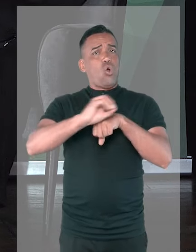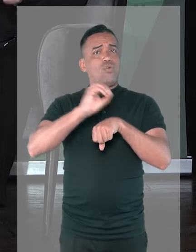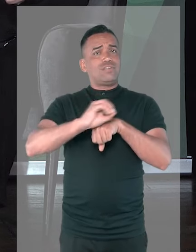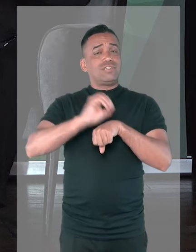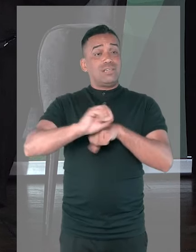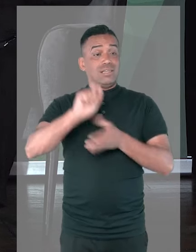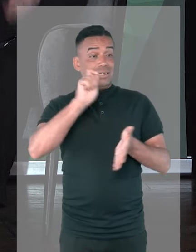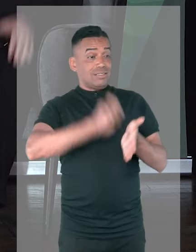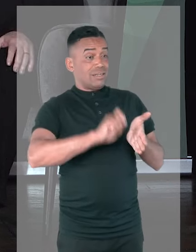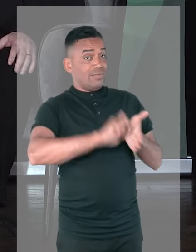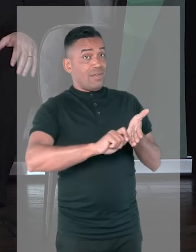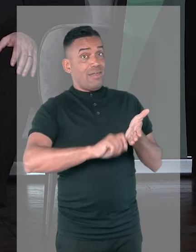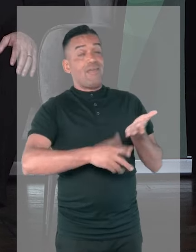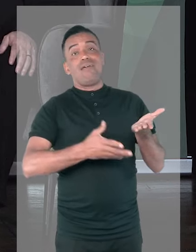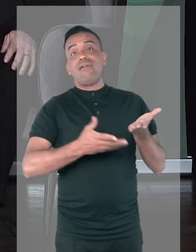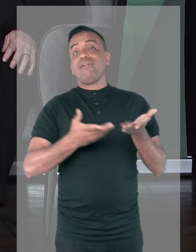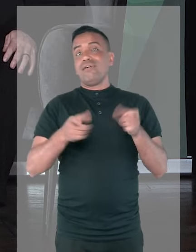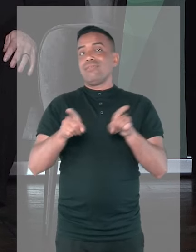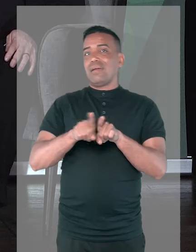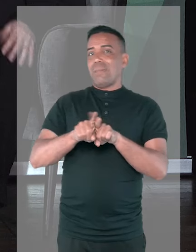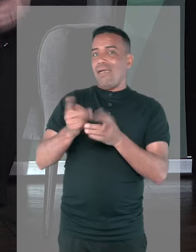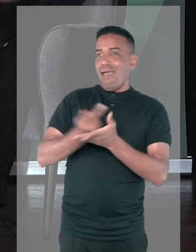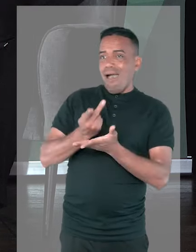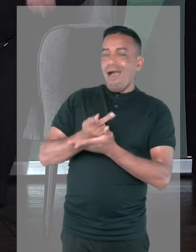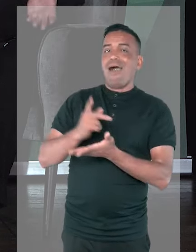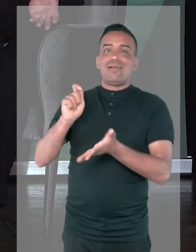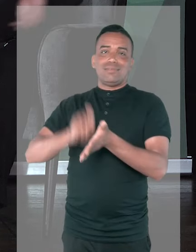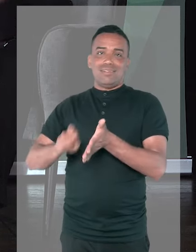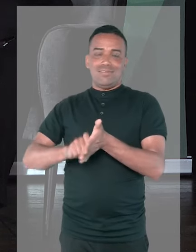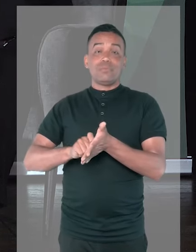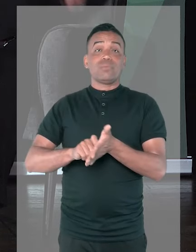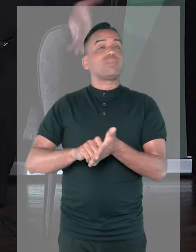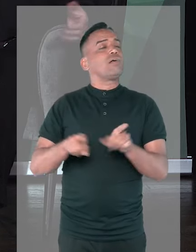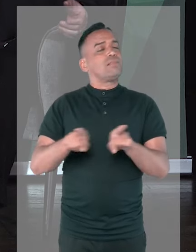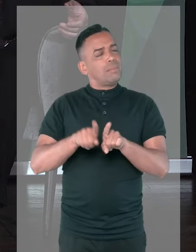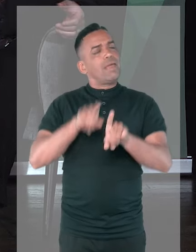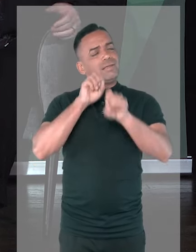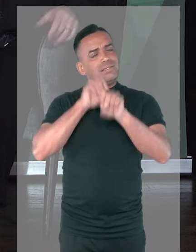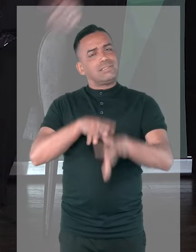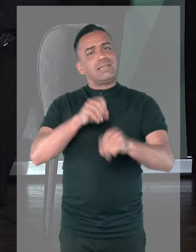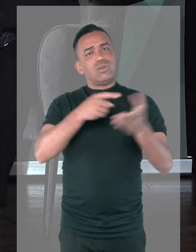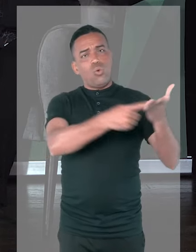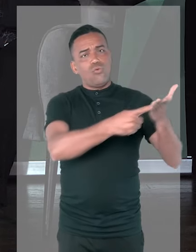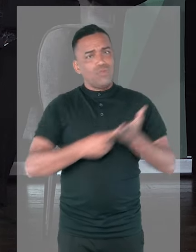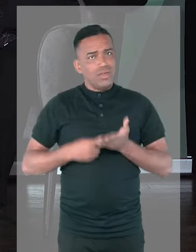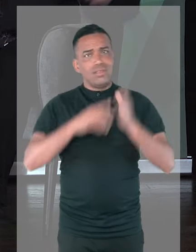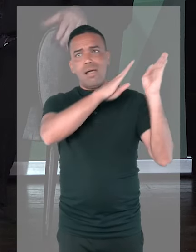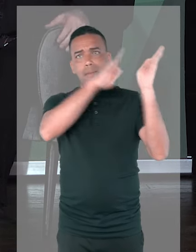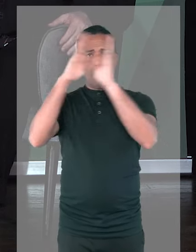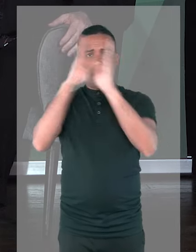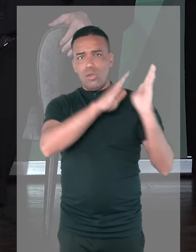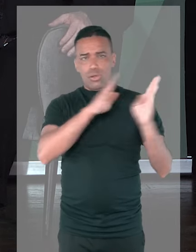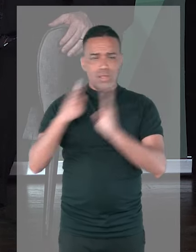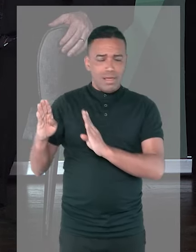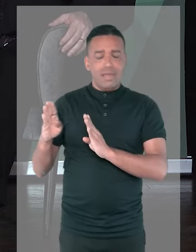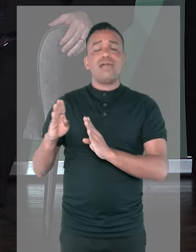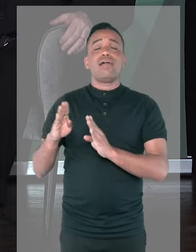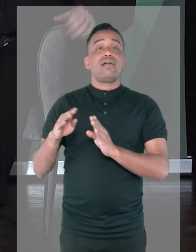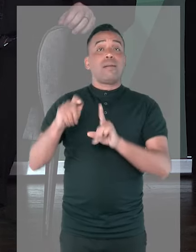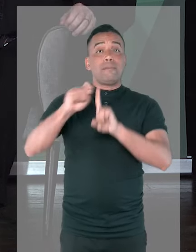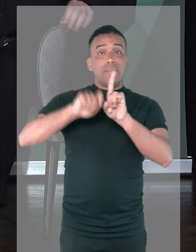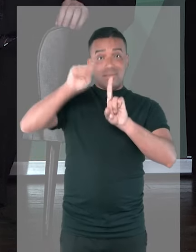é Reescrever, que eu ofereço diretamente. Dou aulas, às vezes, quando me convidam em bibliotecas. Vou dar, no mês que vem, uma oficina